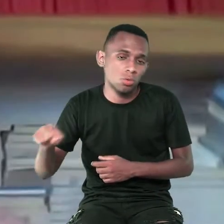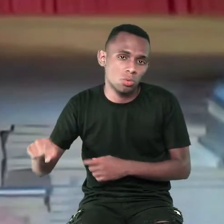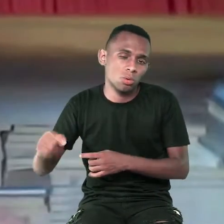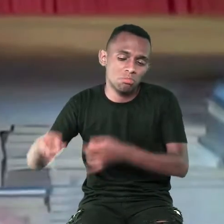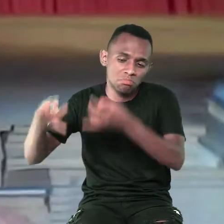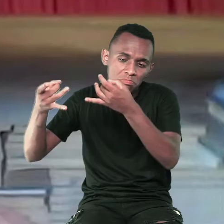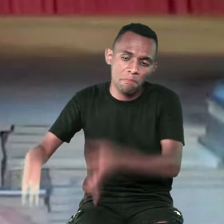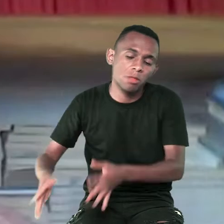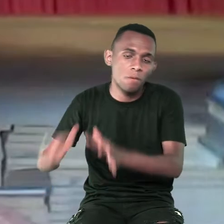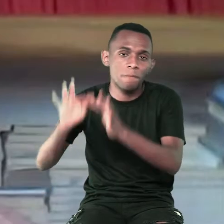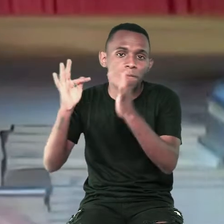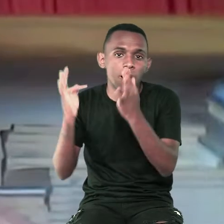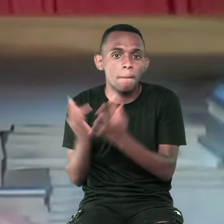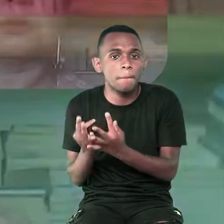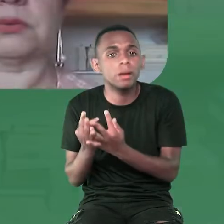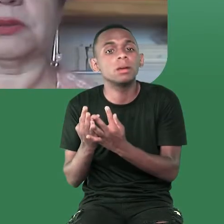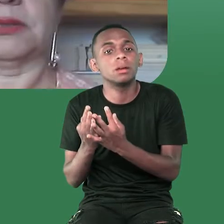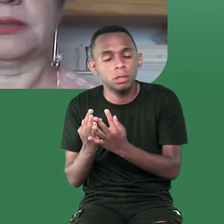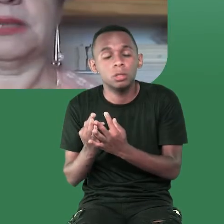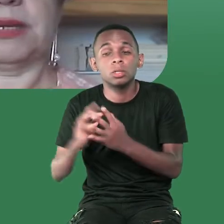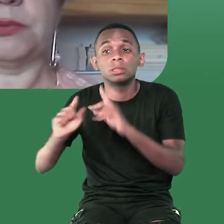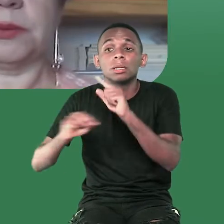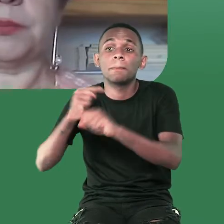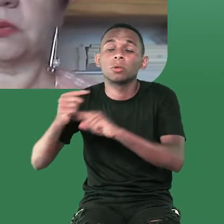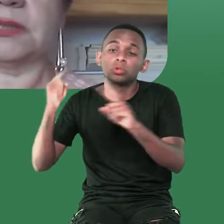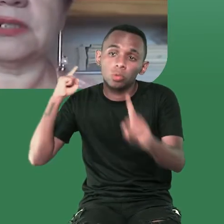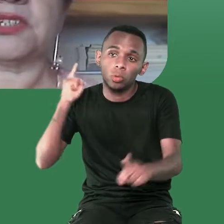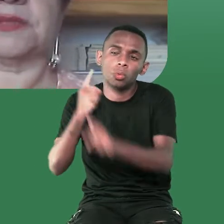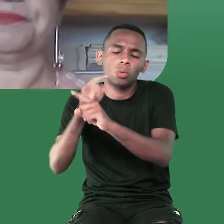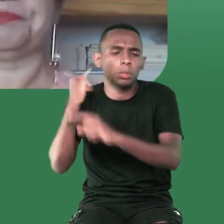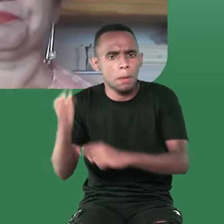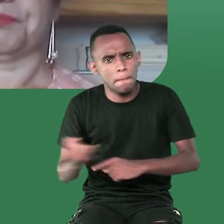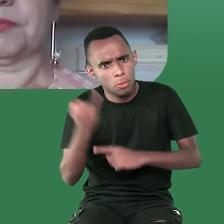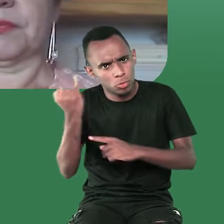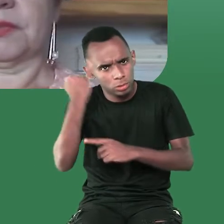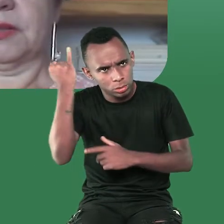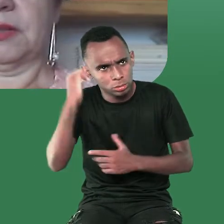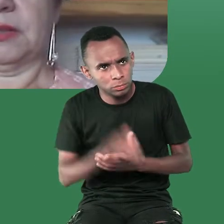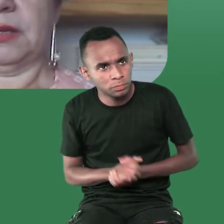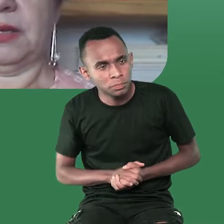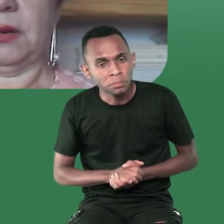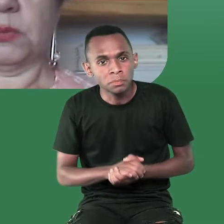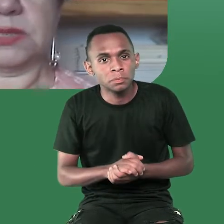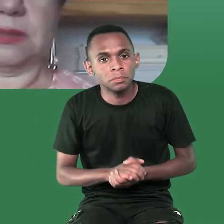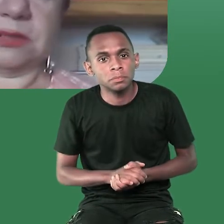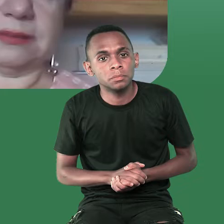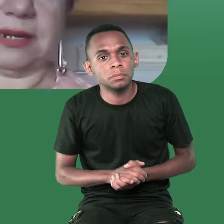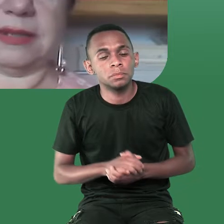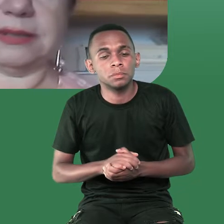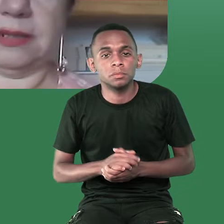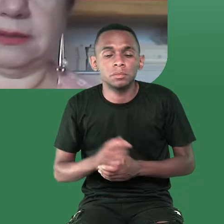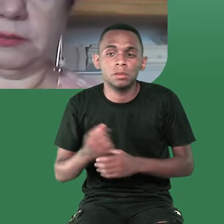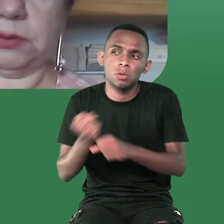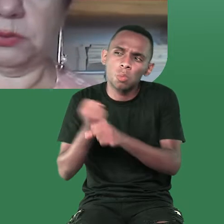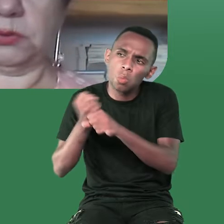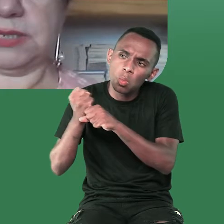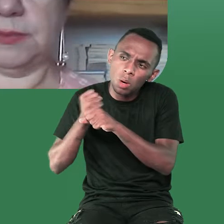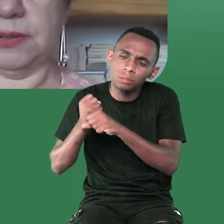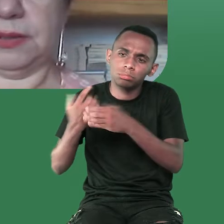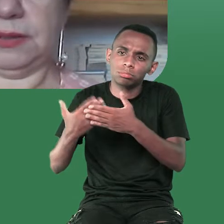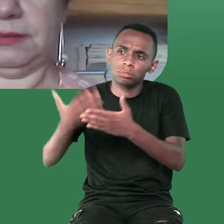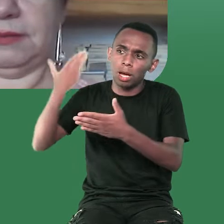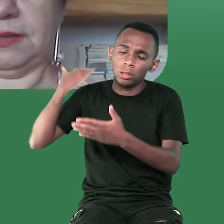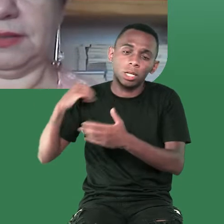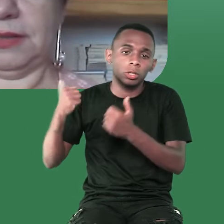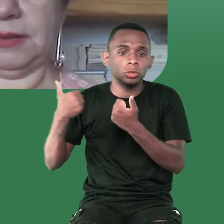bem criança e com quem ela tem um encontro também muito importante. Alguns anos atrás, né, ela tem um encontro com